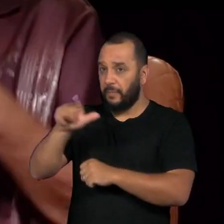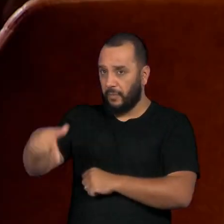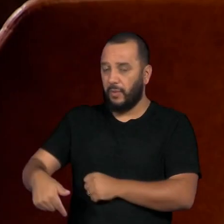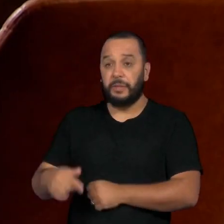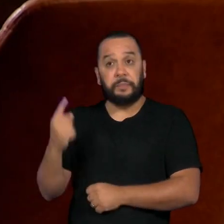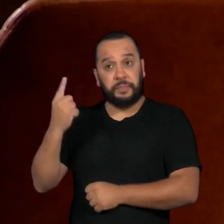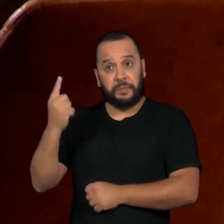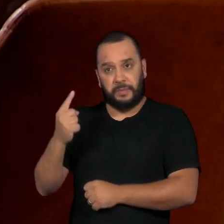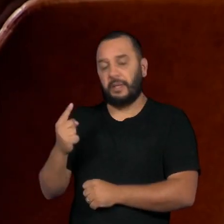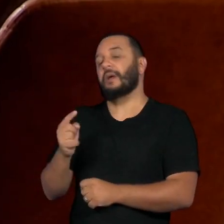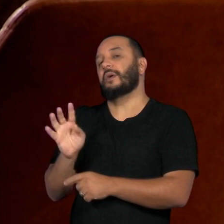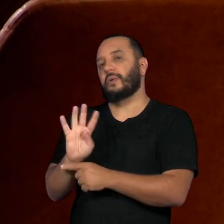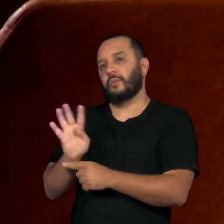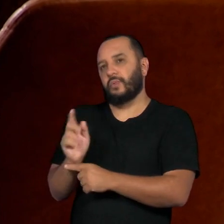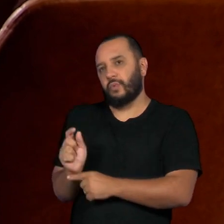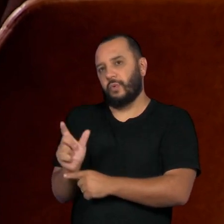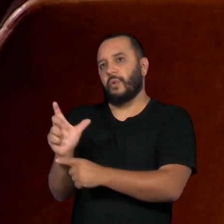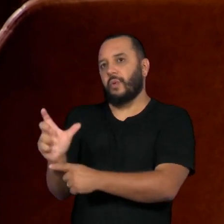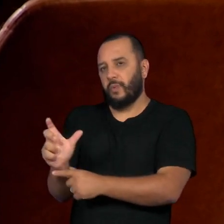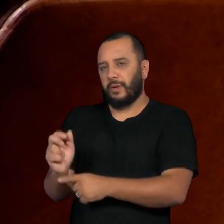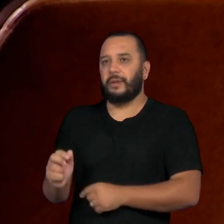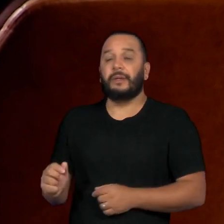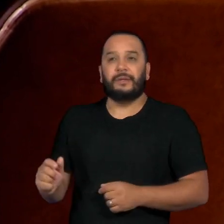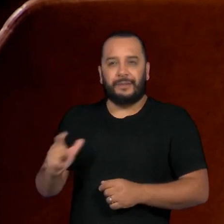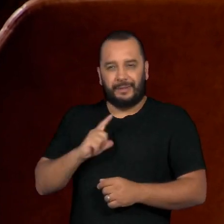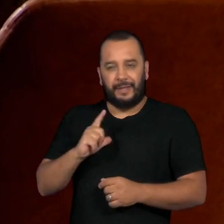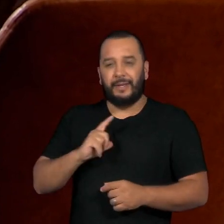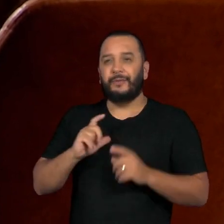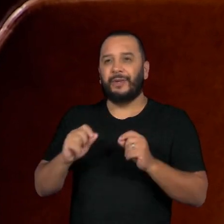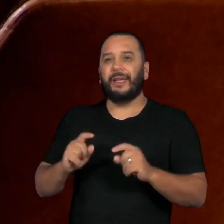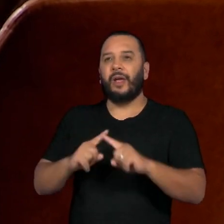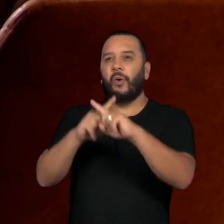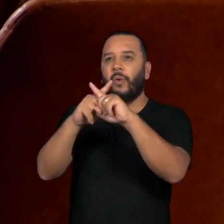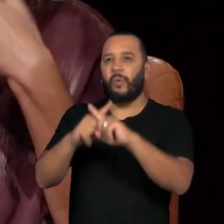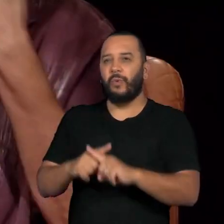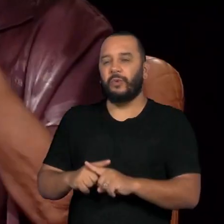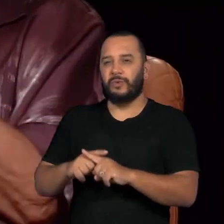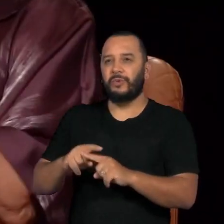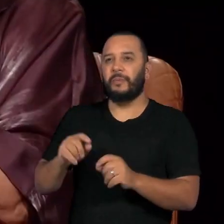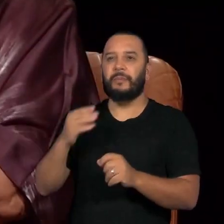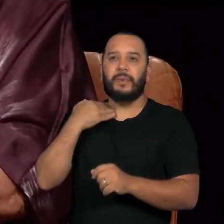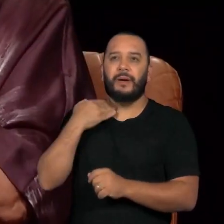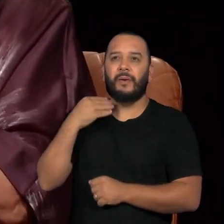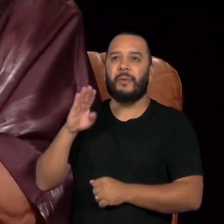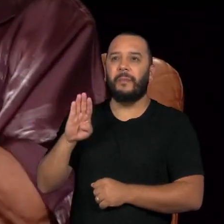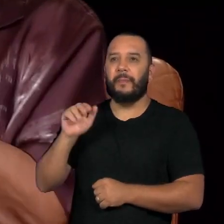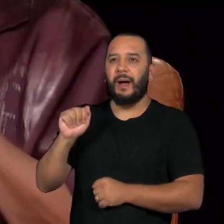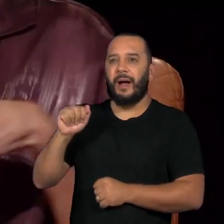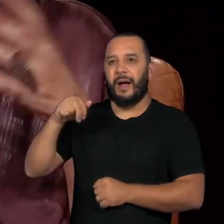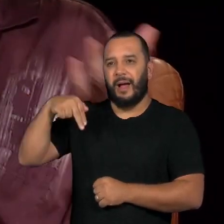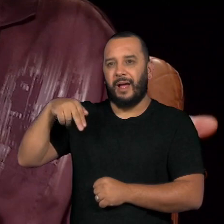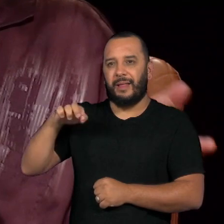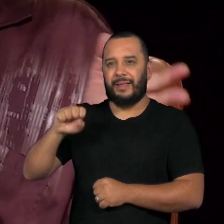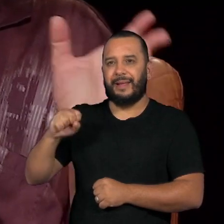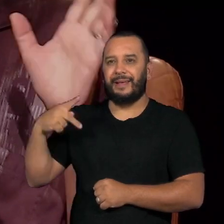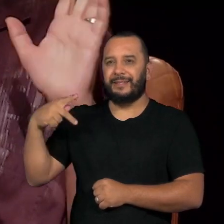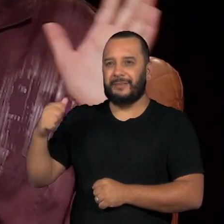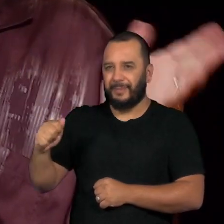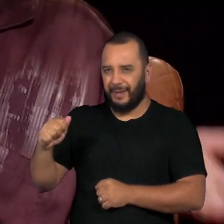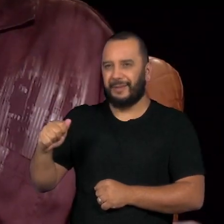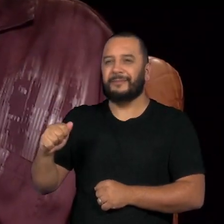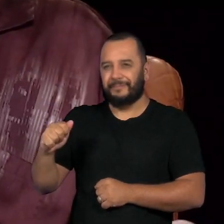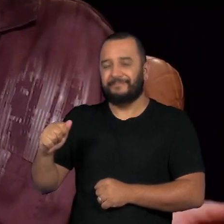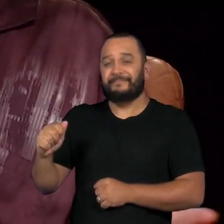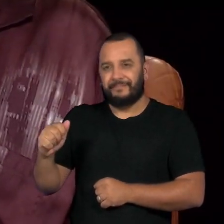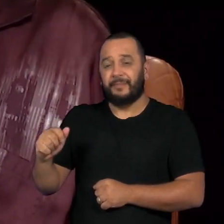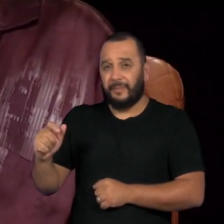enviesado, sabe? Foi um concurso do Banespa, era telefilme, aí eu consegui uma distribuição. Enfim, o filme